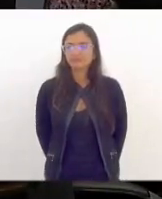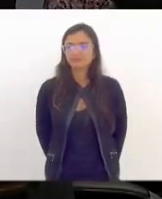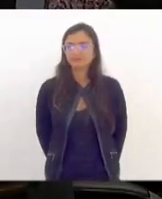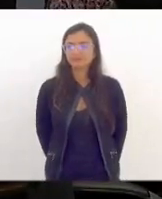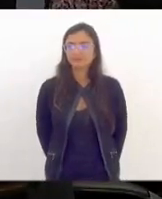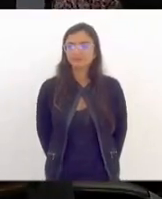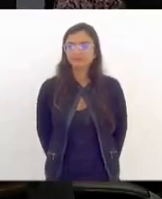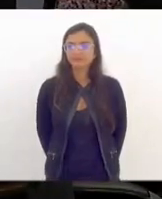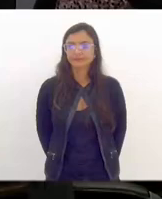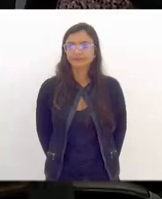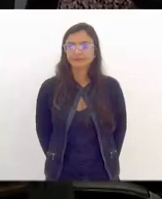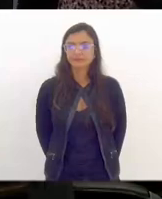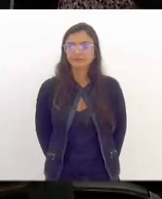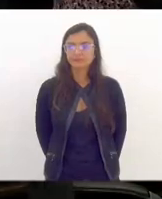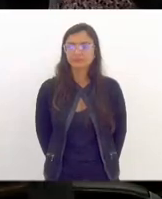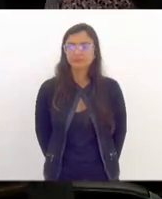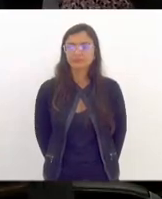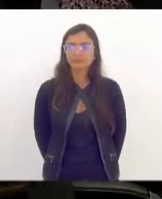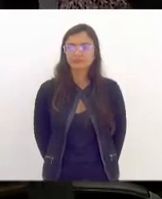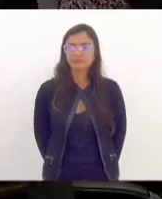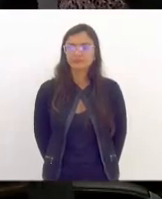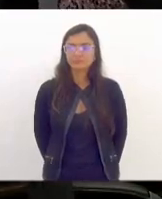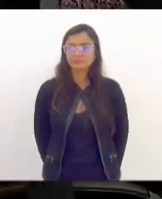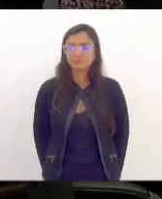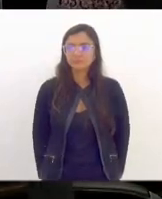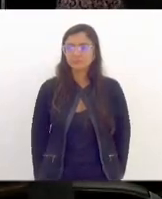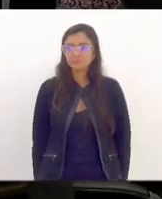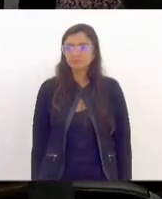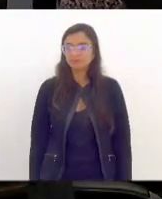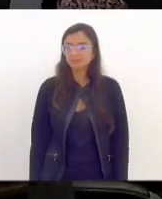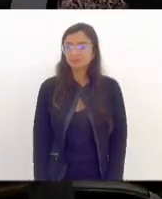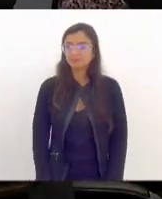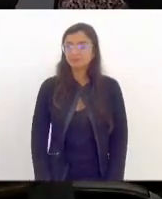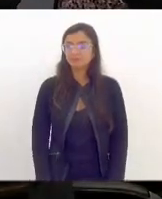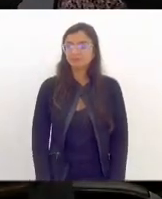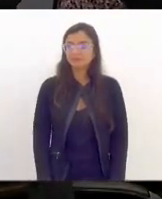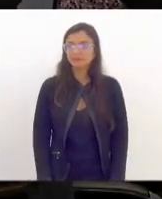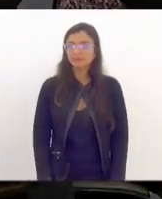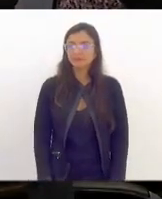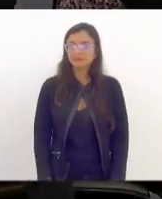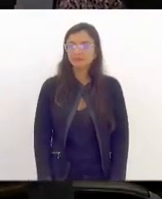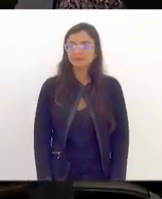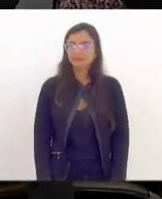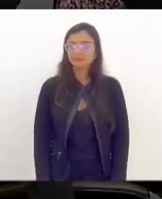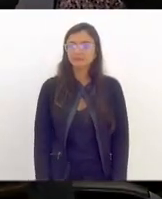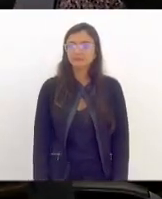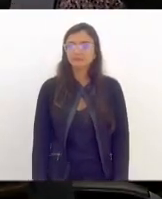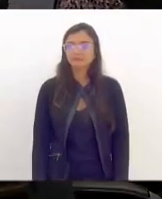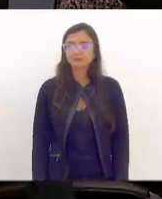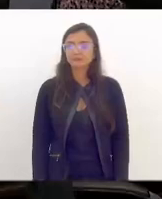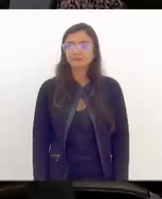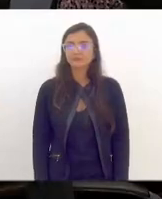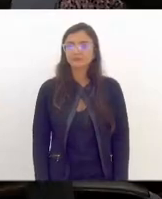bem bonito como vocês sempre fazem é o único espetáculo eu sou fã eu sou fã chegou parabéns